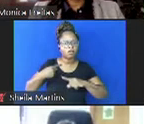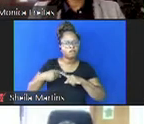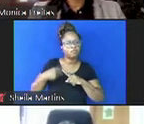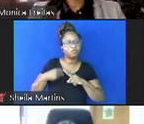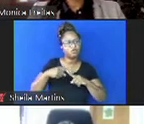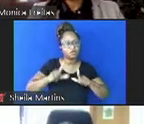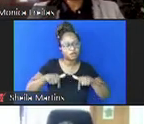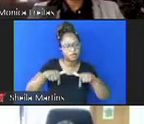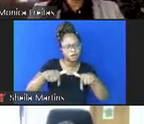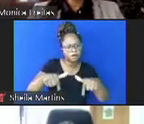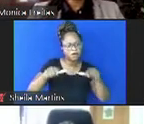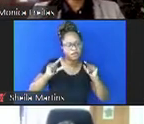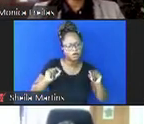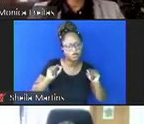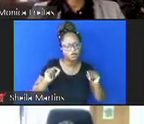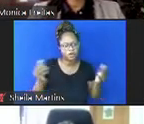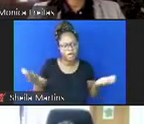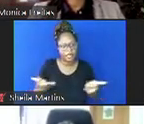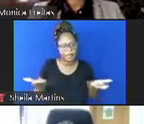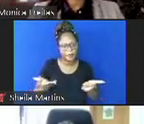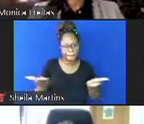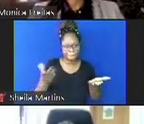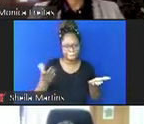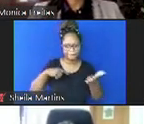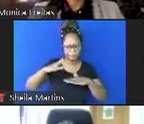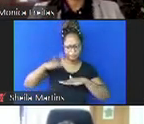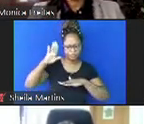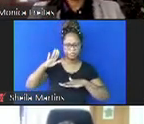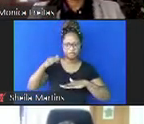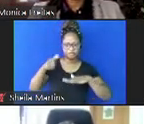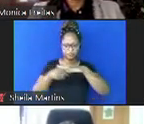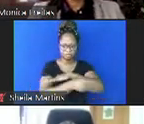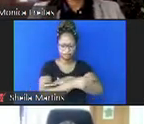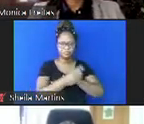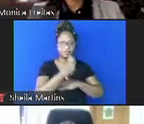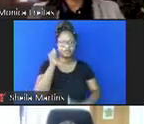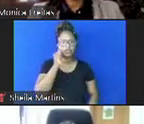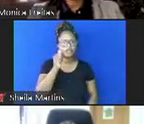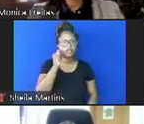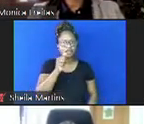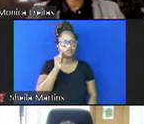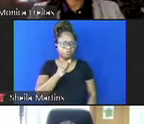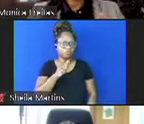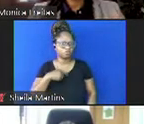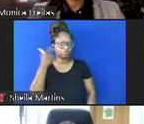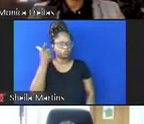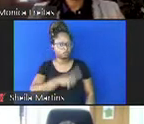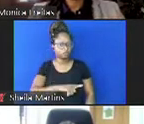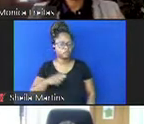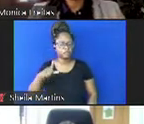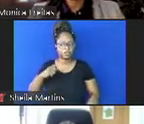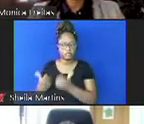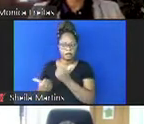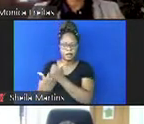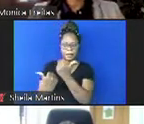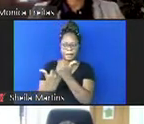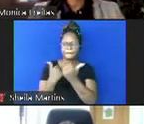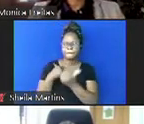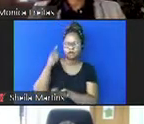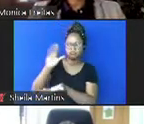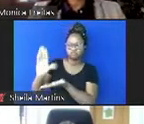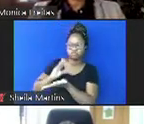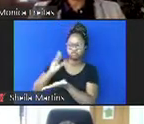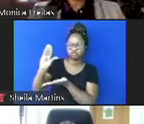à inserção cada vez maior da mulher em ganhando auxílios, né, participando na vida científica,